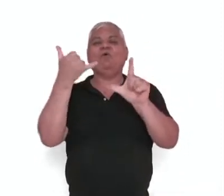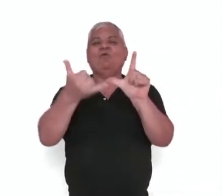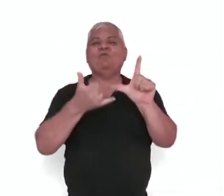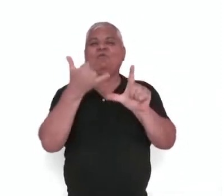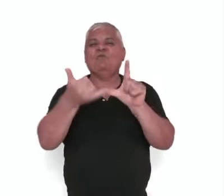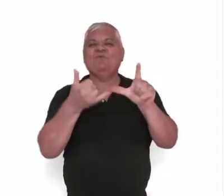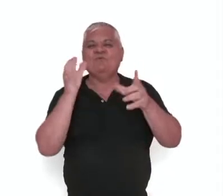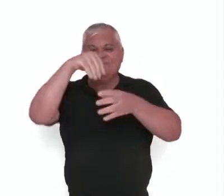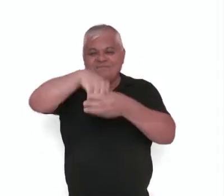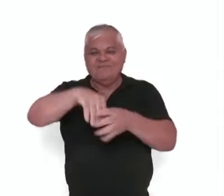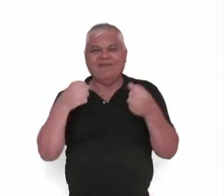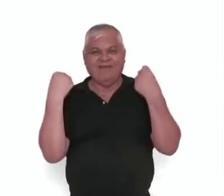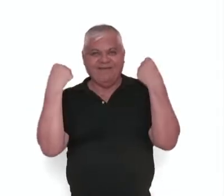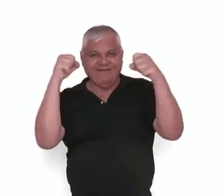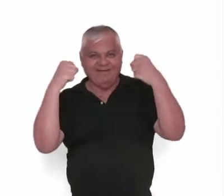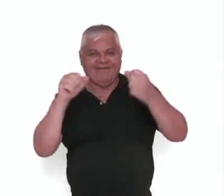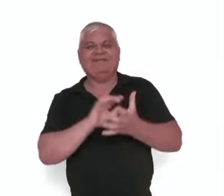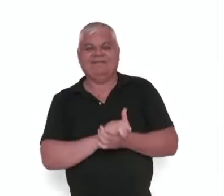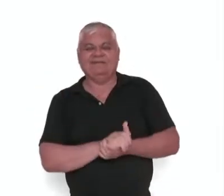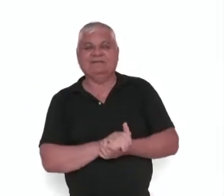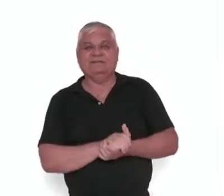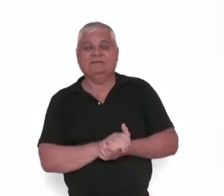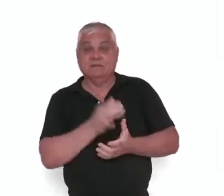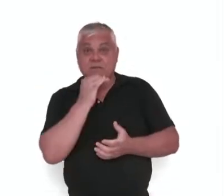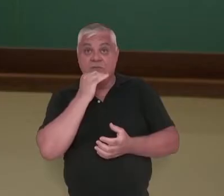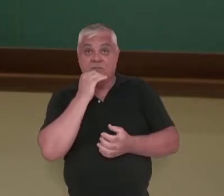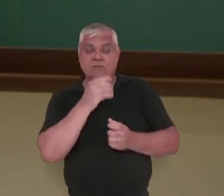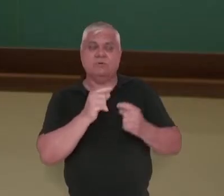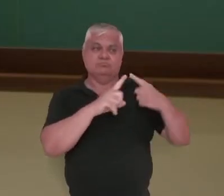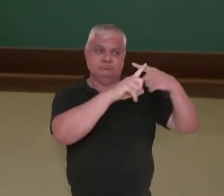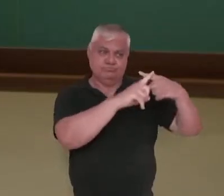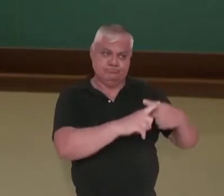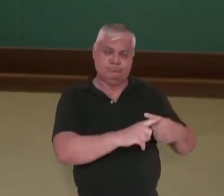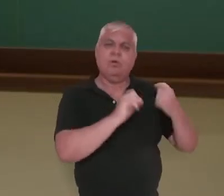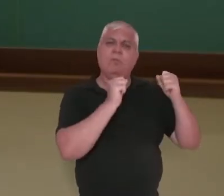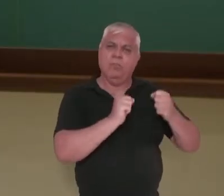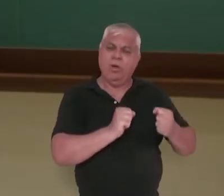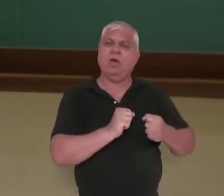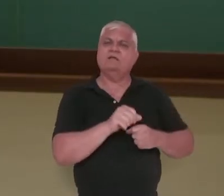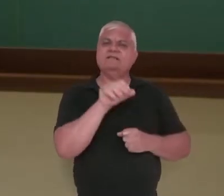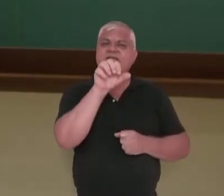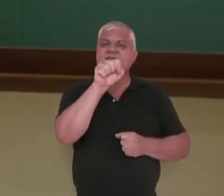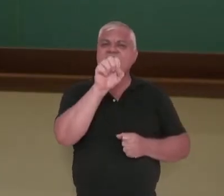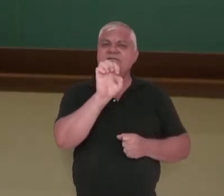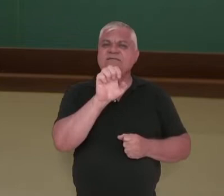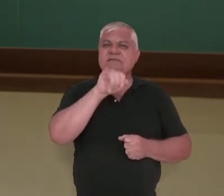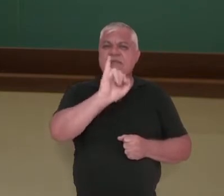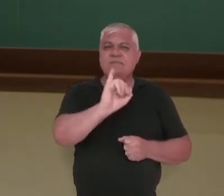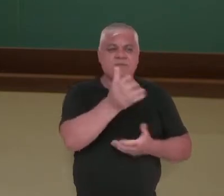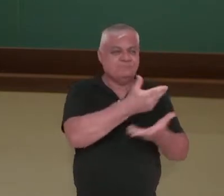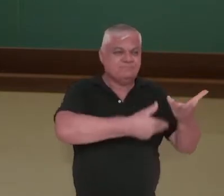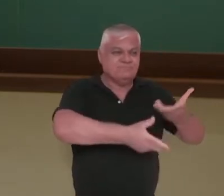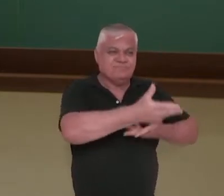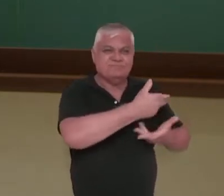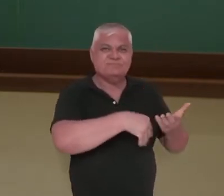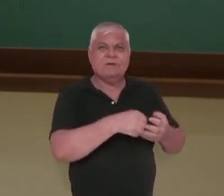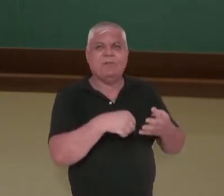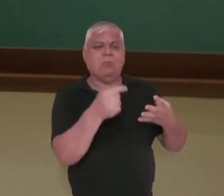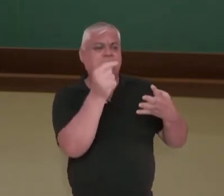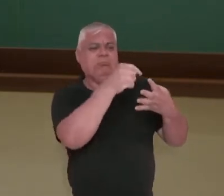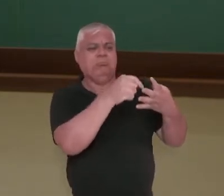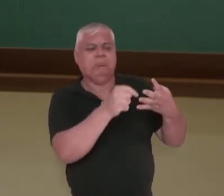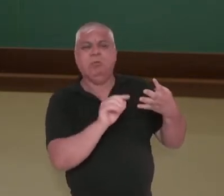física. Então, bem isso que eu falei. Um jogo ele pode ser semi-cooperativo e nós vamos reconhecer quais que são esses